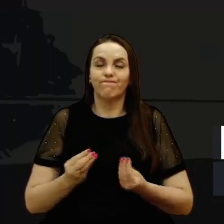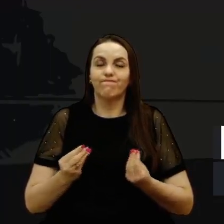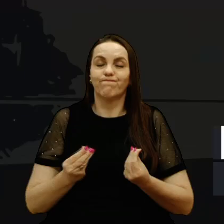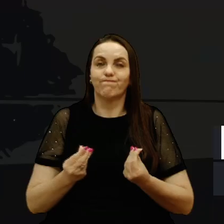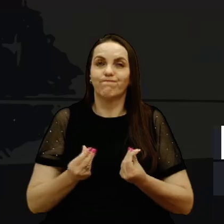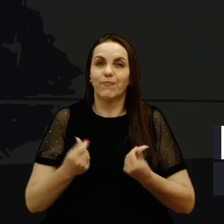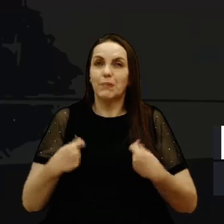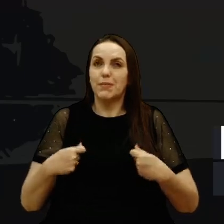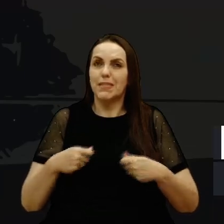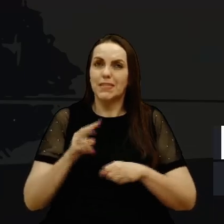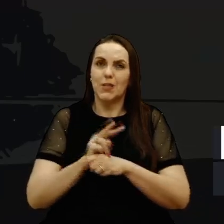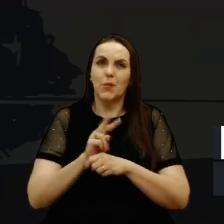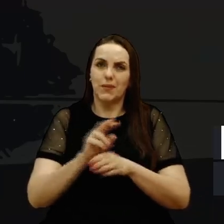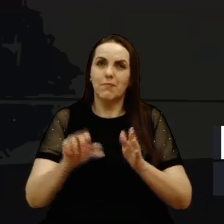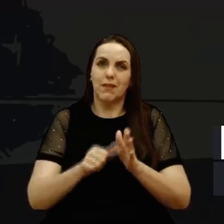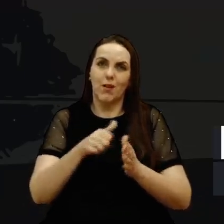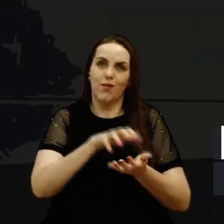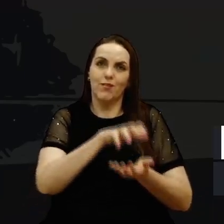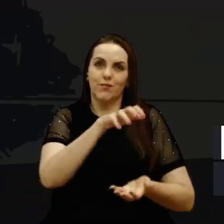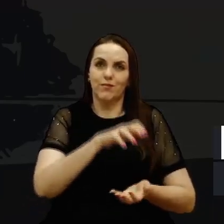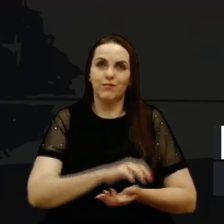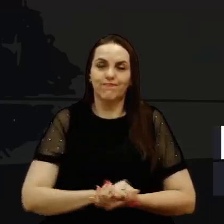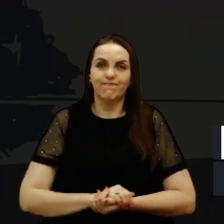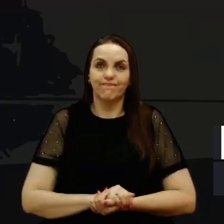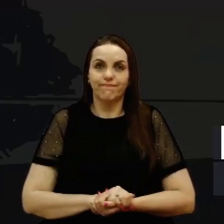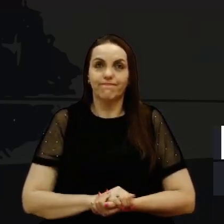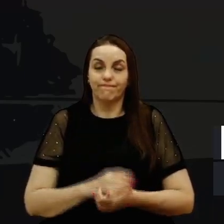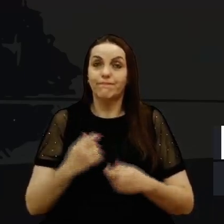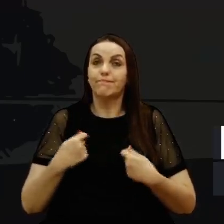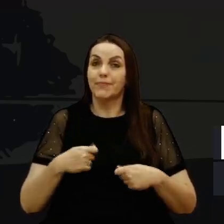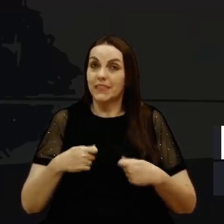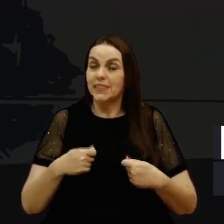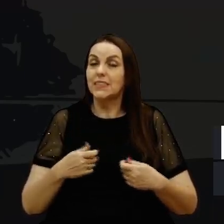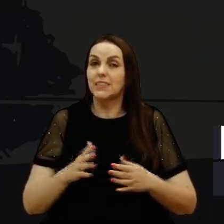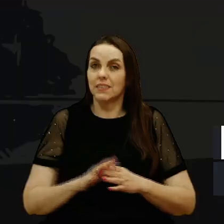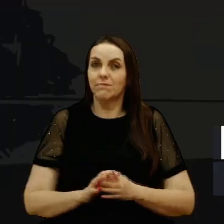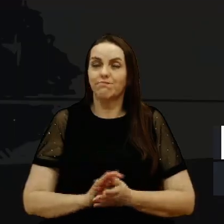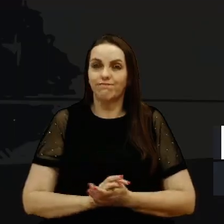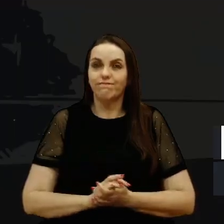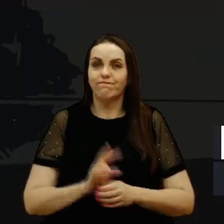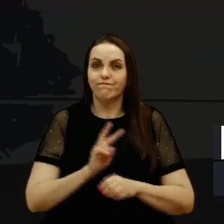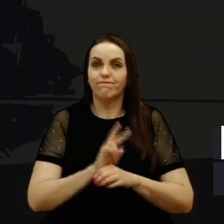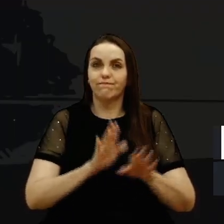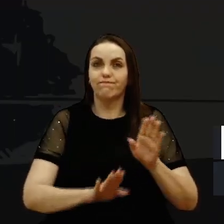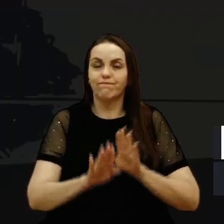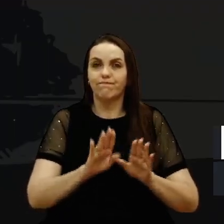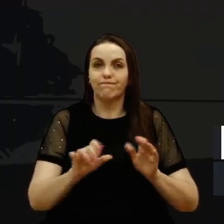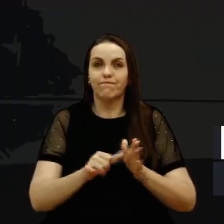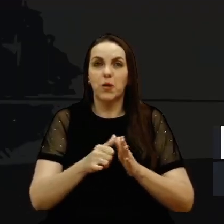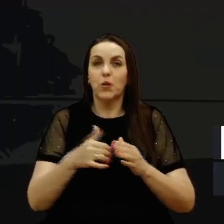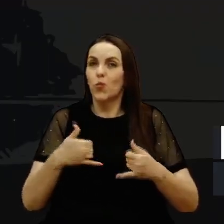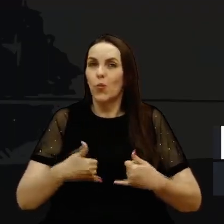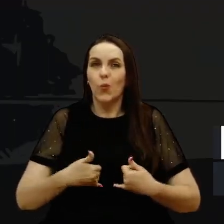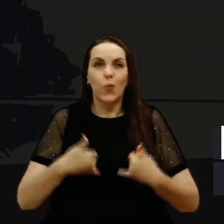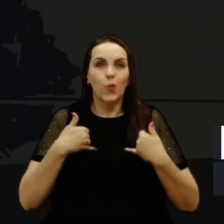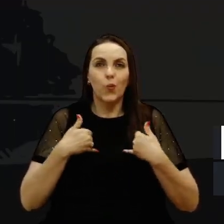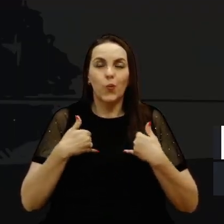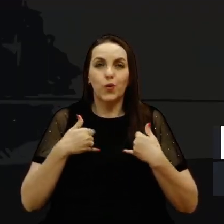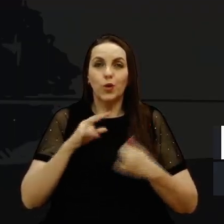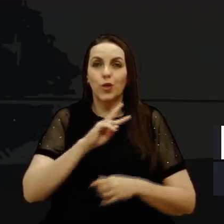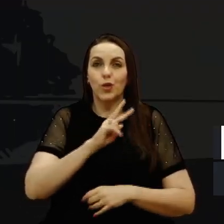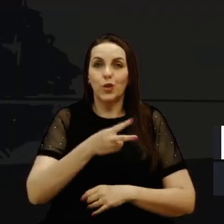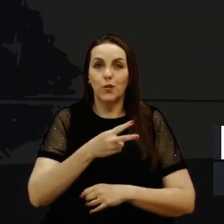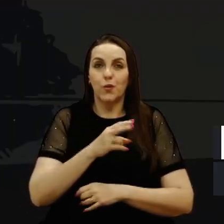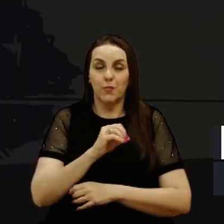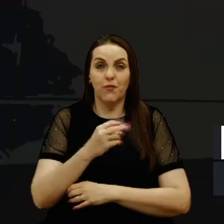precisa cuidar melhor dos idosos. Precisa cuidar melhor dos idosos e eu tenho muito orgulho de 2023,